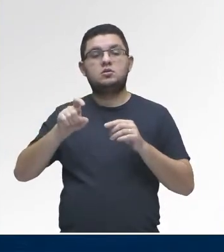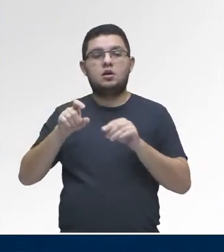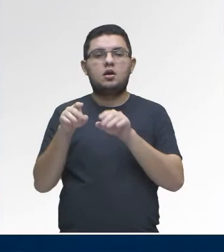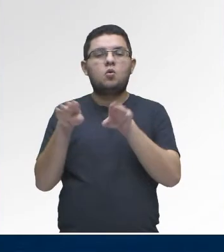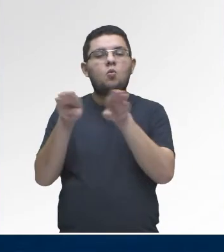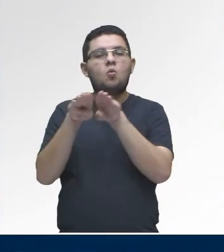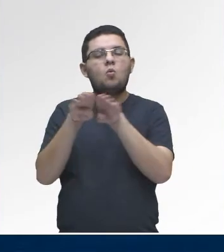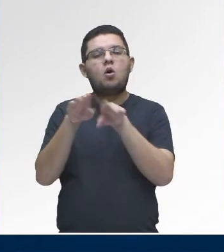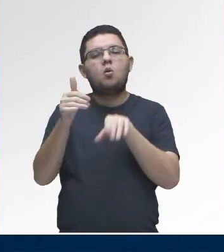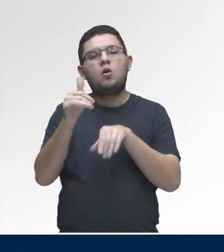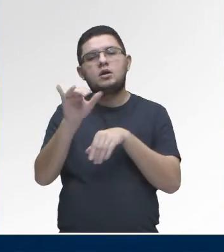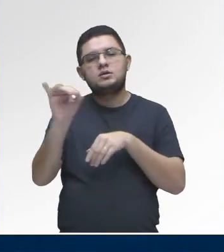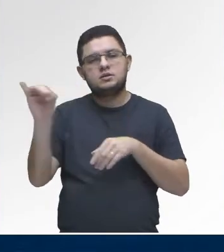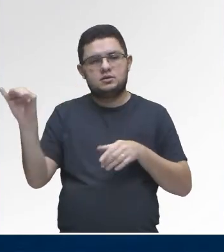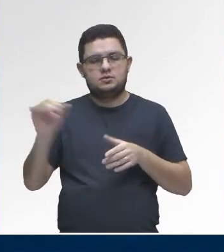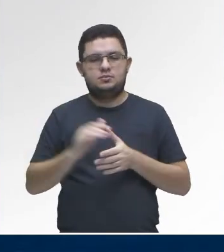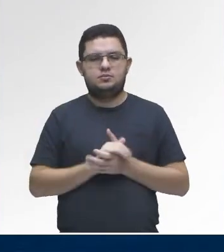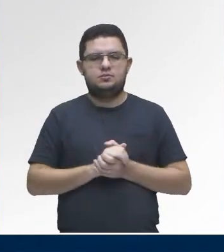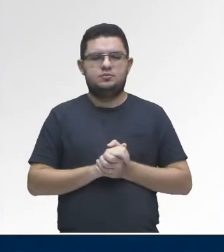é a nossa equação.